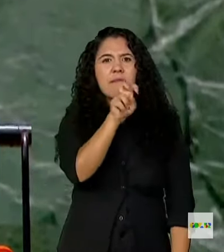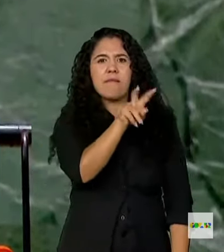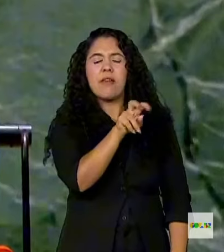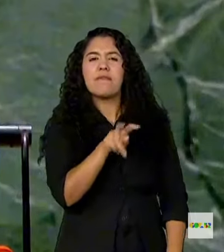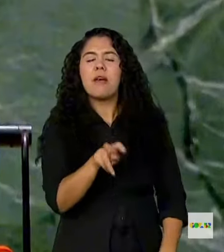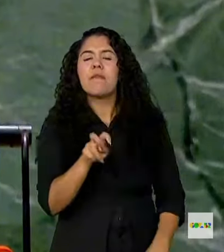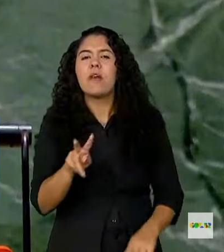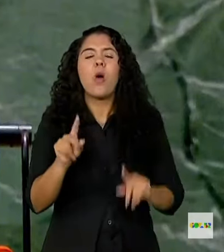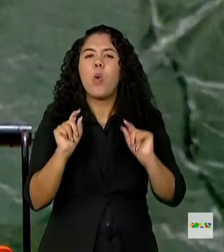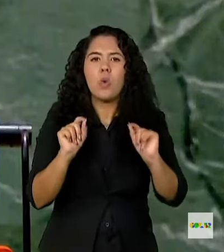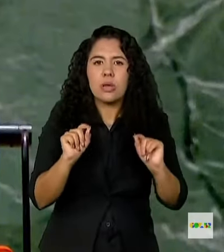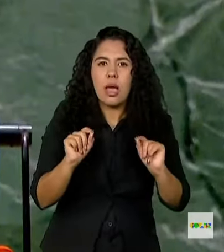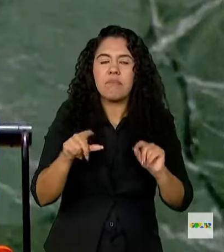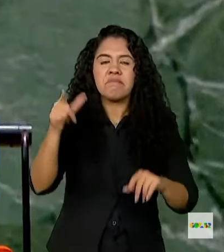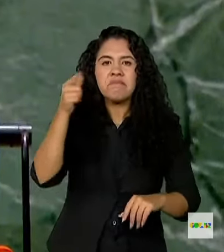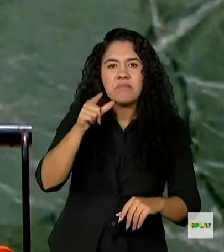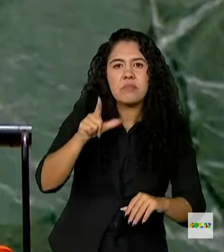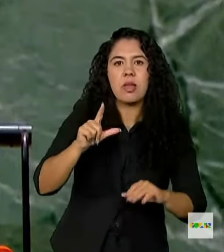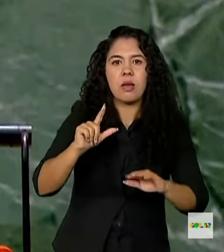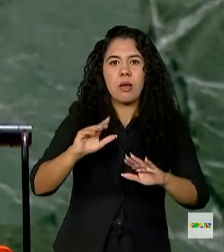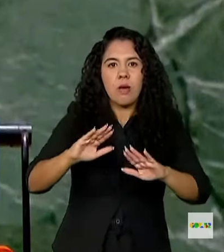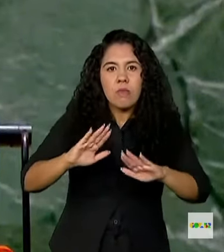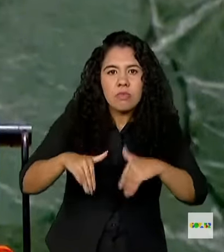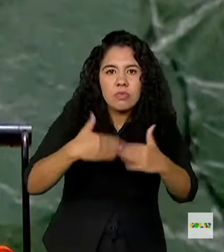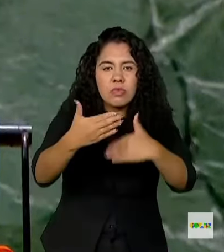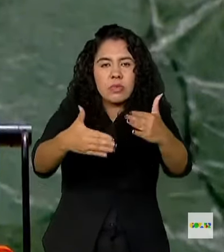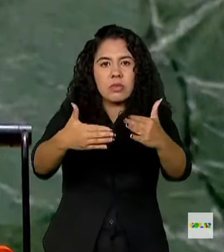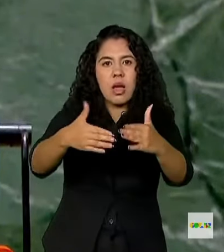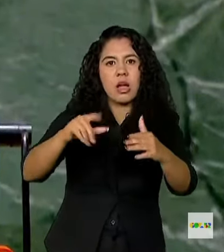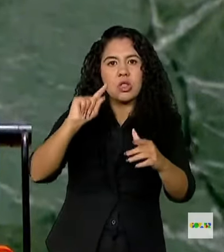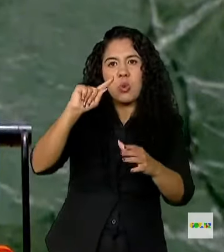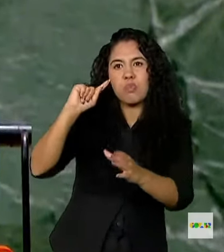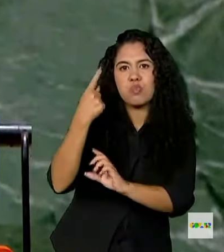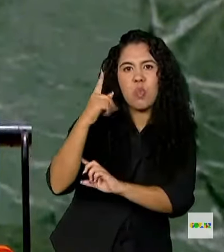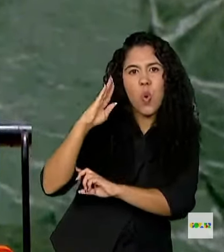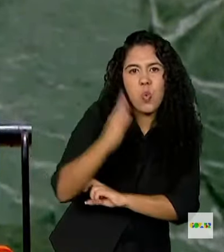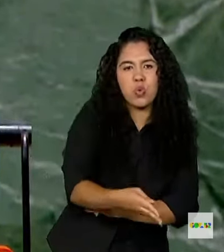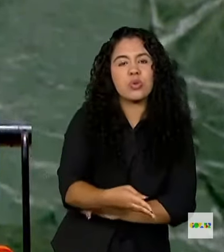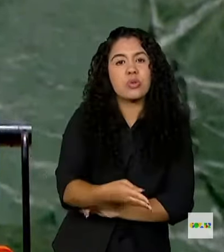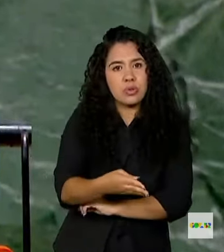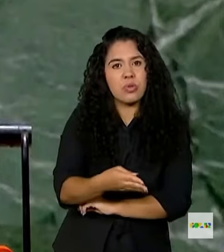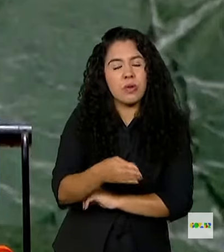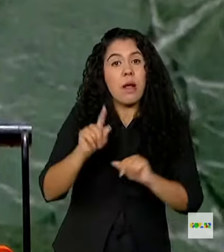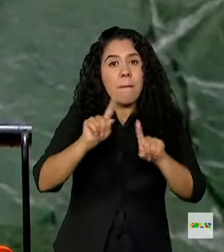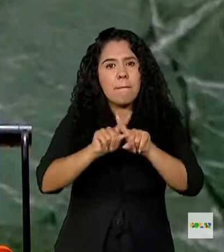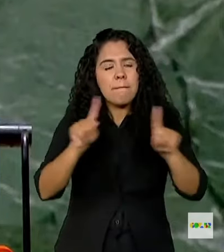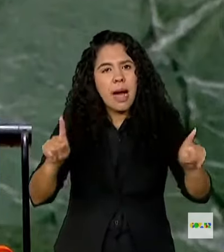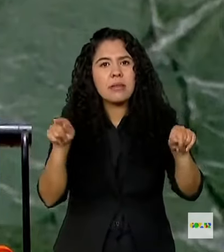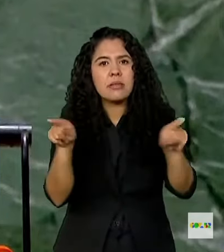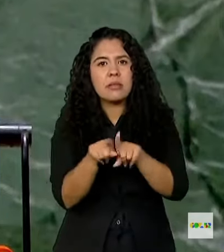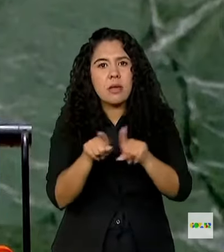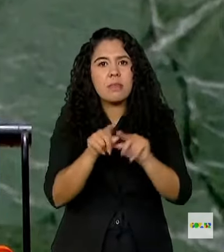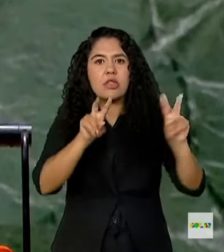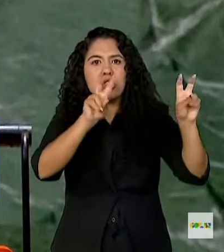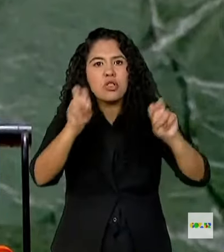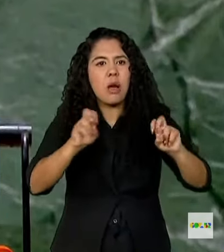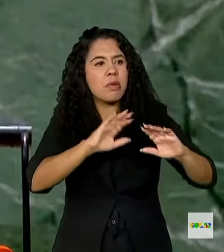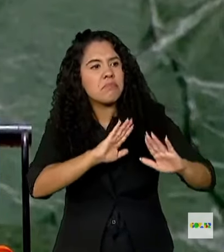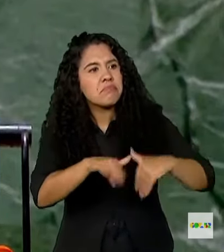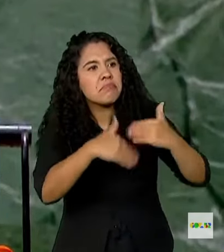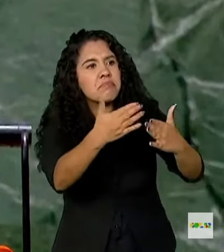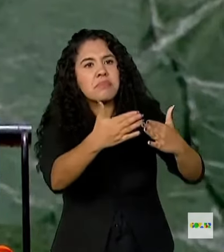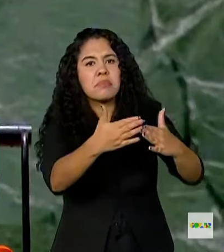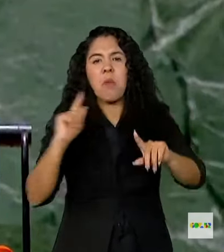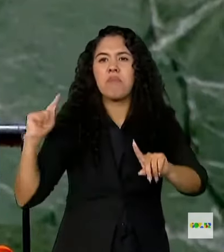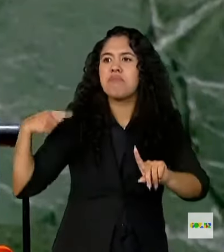assimetrias que levam a um verdadeiro oligopólio do saber. Avançam a concentração sem precedentes na mão